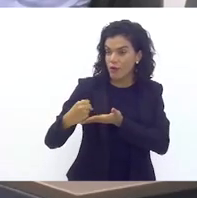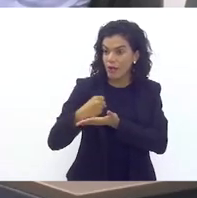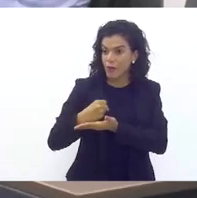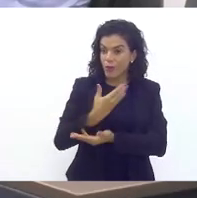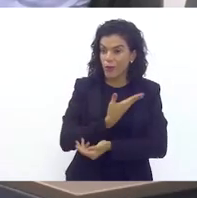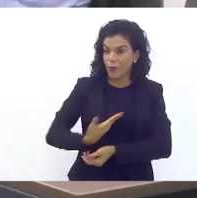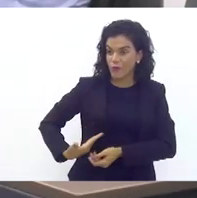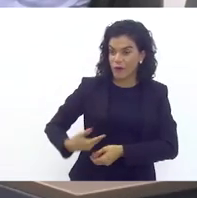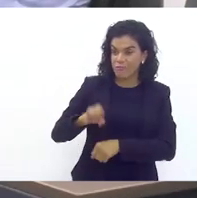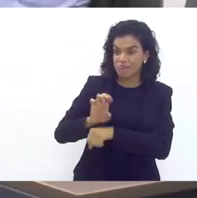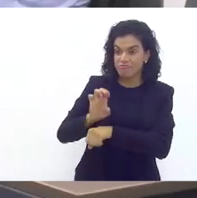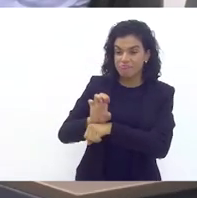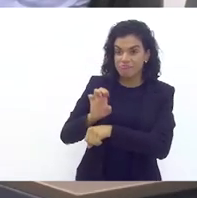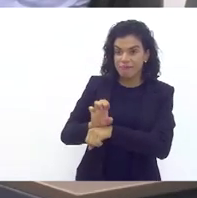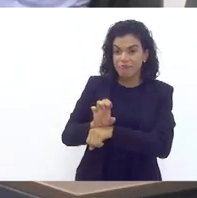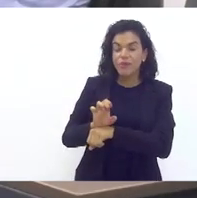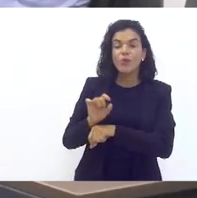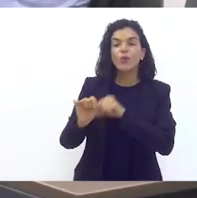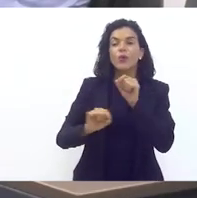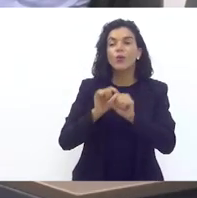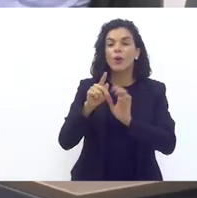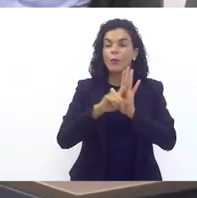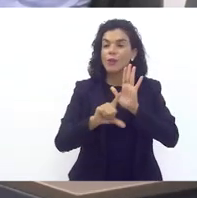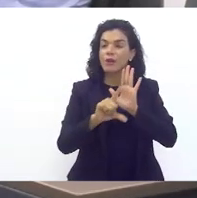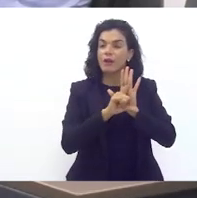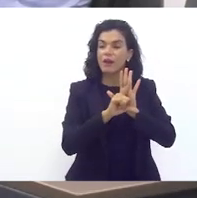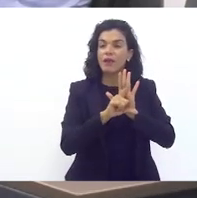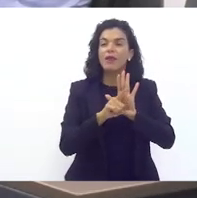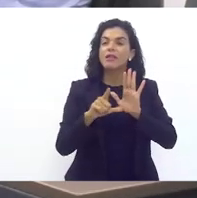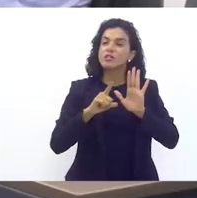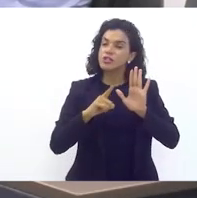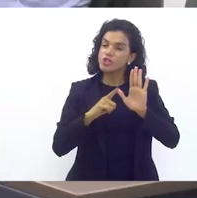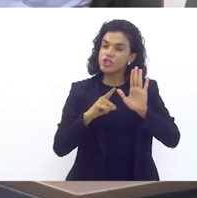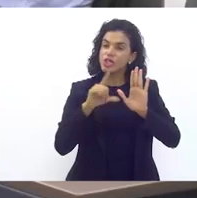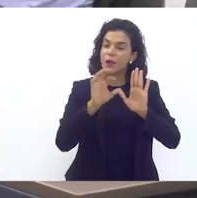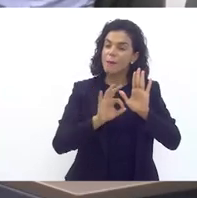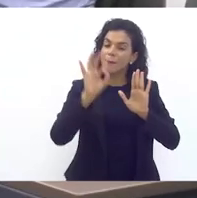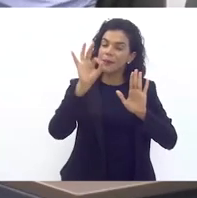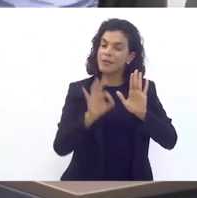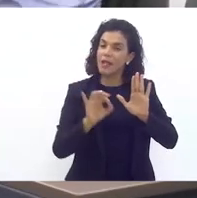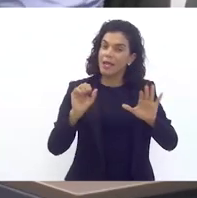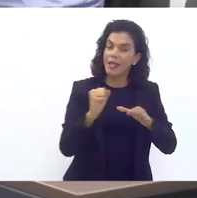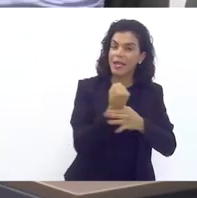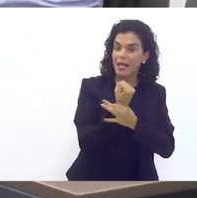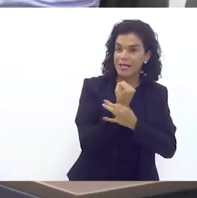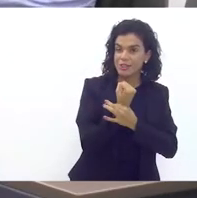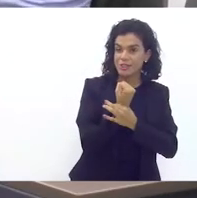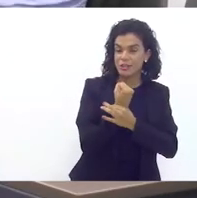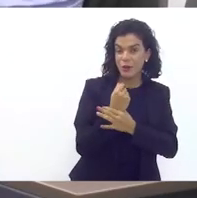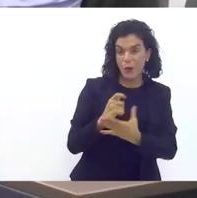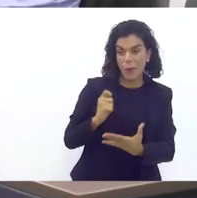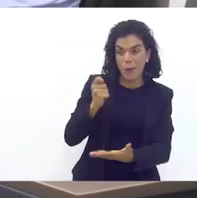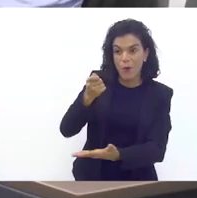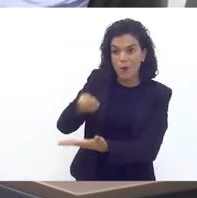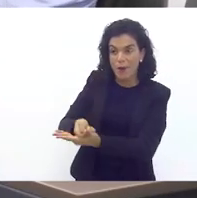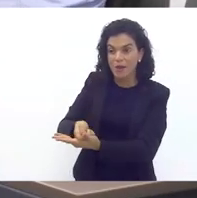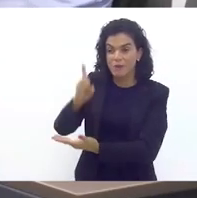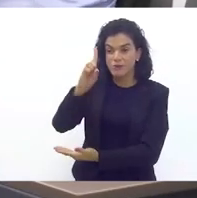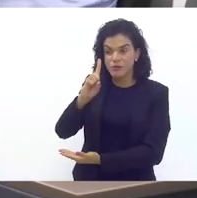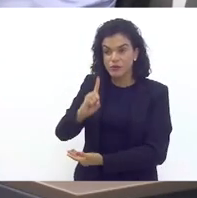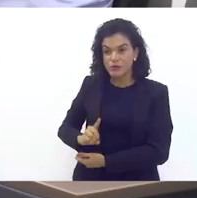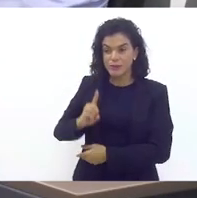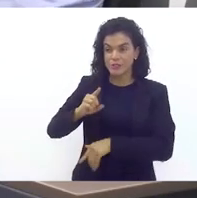e o que dizia esse projeto? Que tivesse lá um percentual que garantisse o pagamento dos